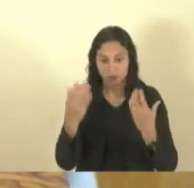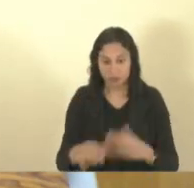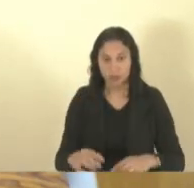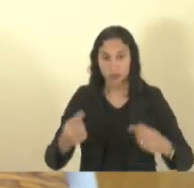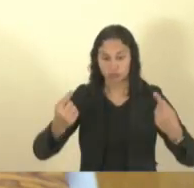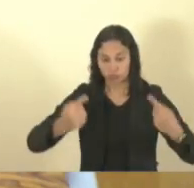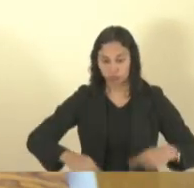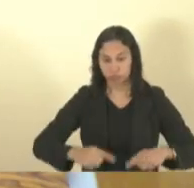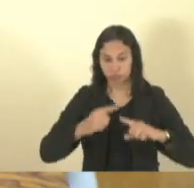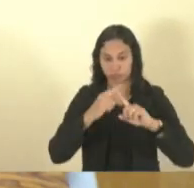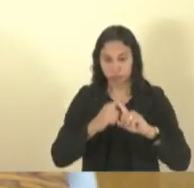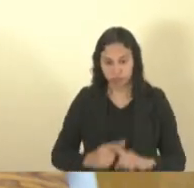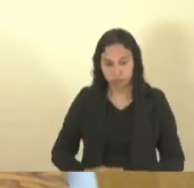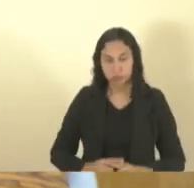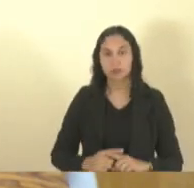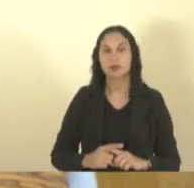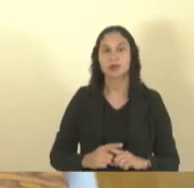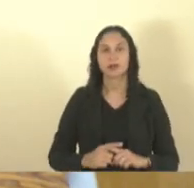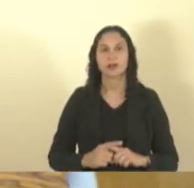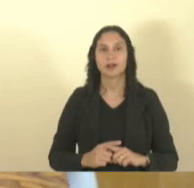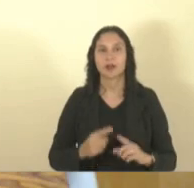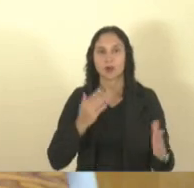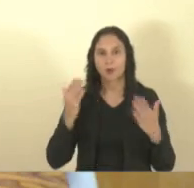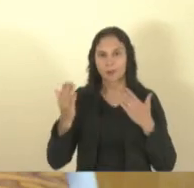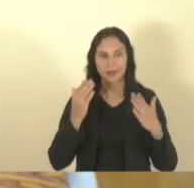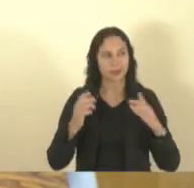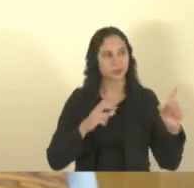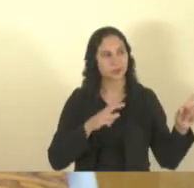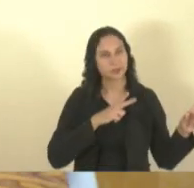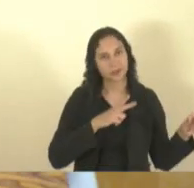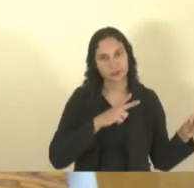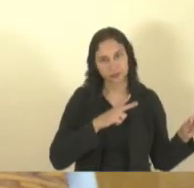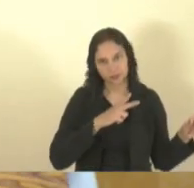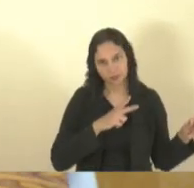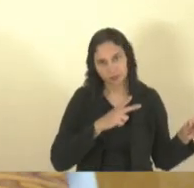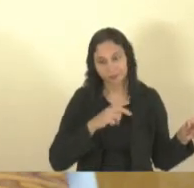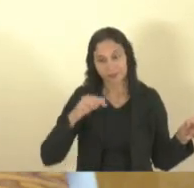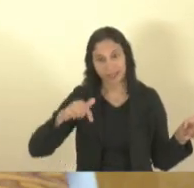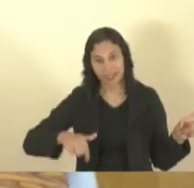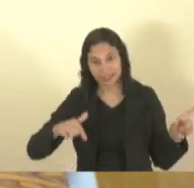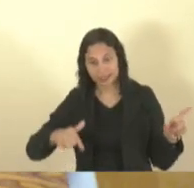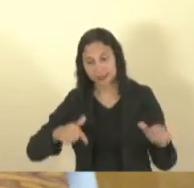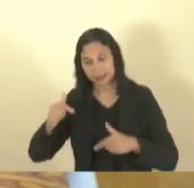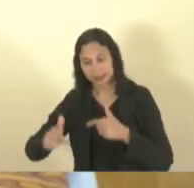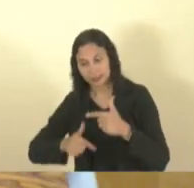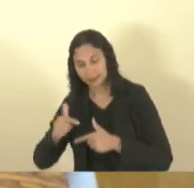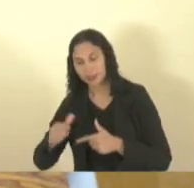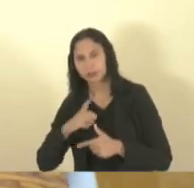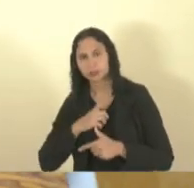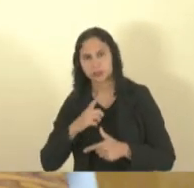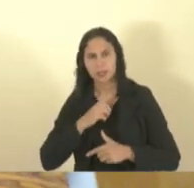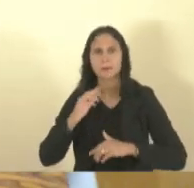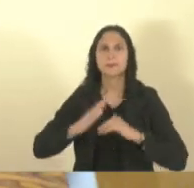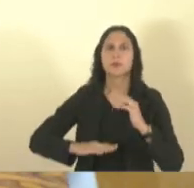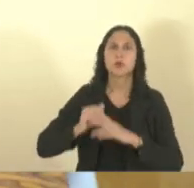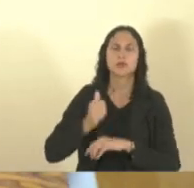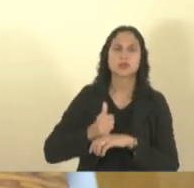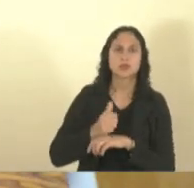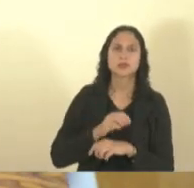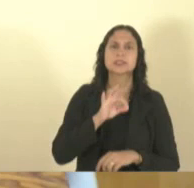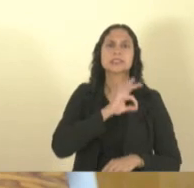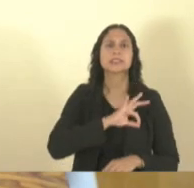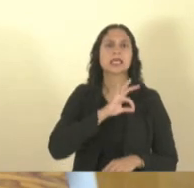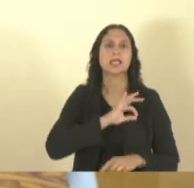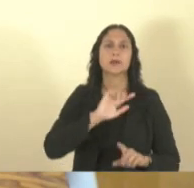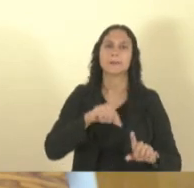relação ao mercado privado, a gente sabe que aqui, Júnior, nessa carreira e em outras carreiras, tem profissionais que poderiam ter remunerações